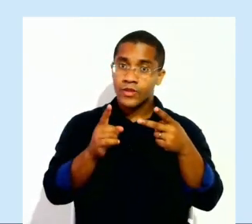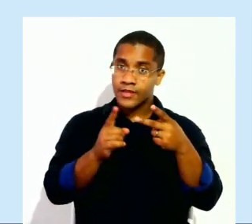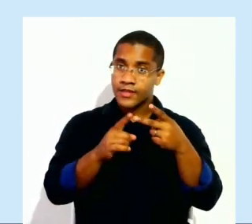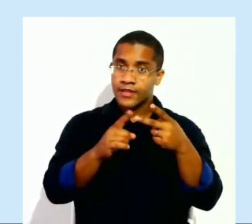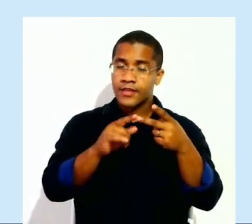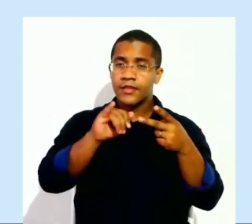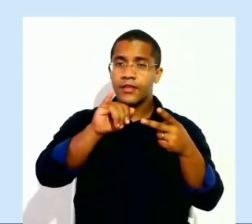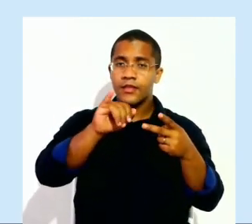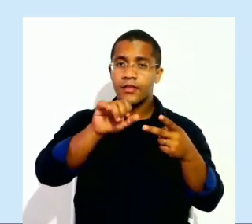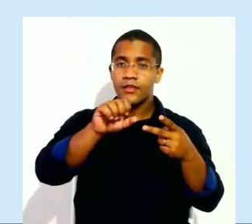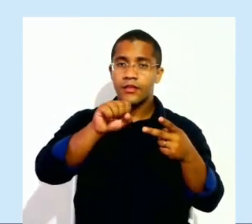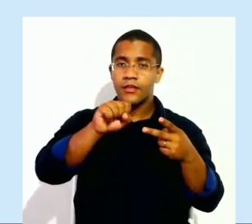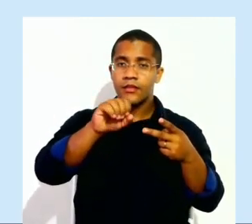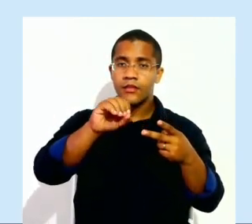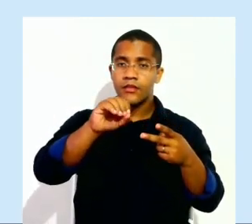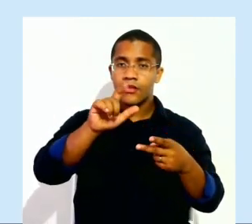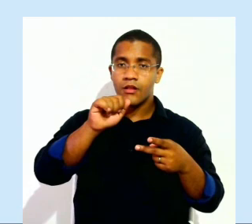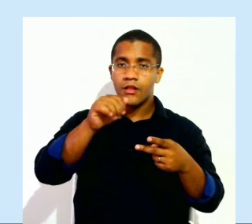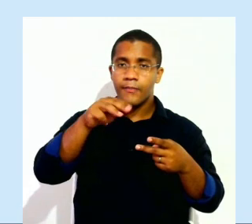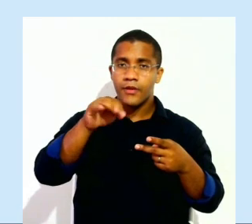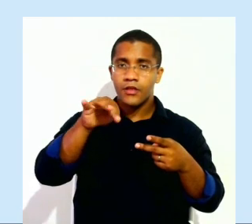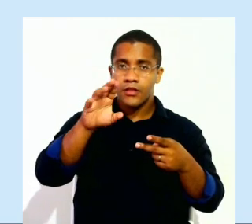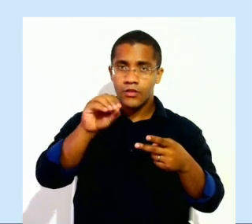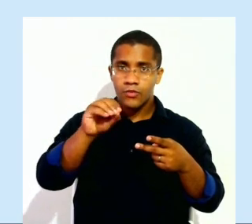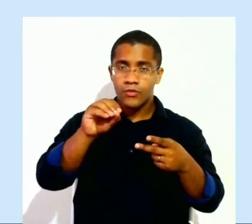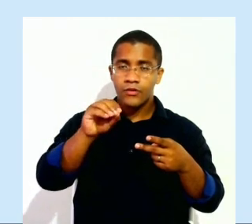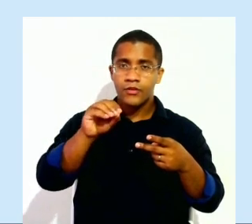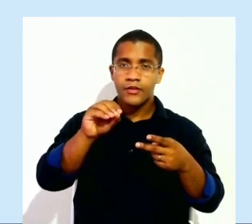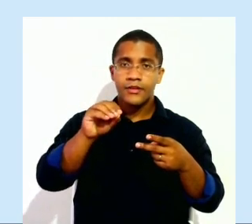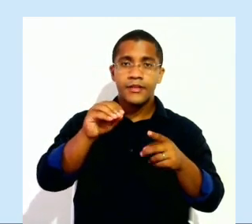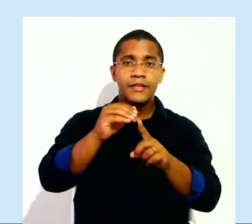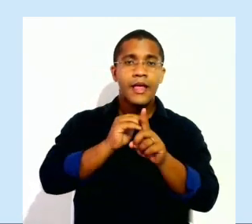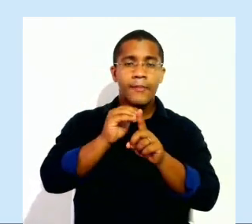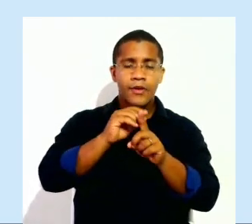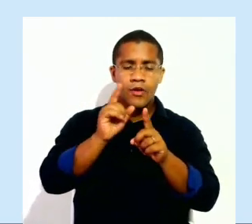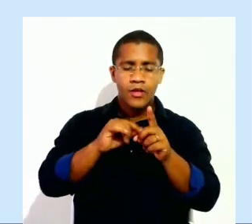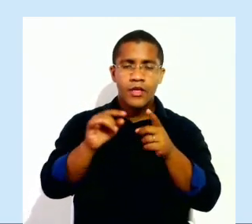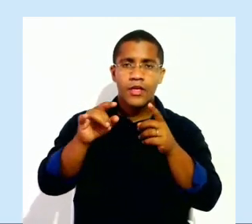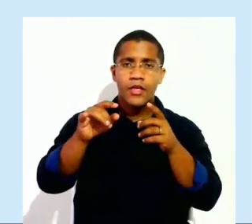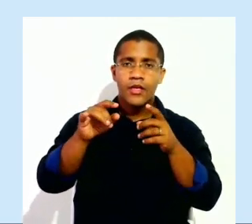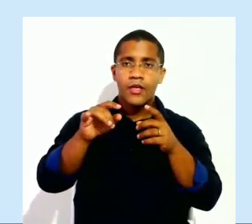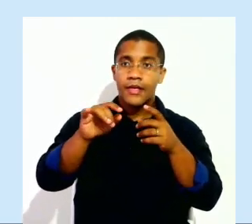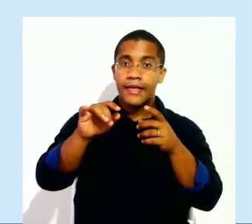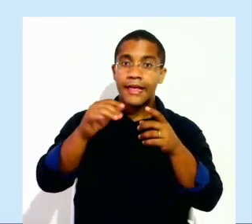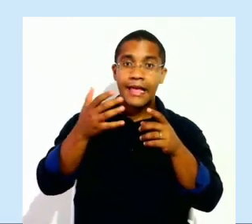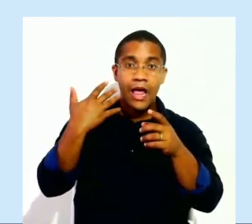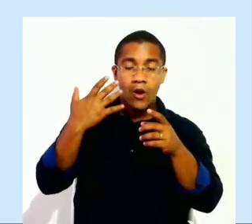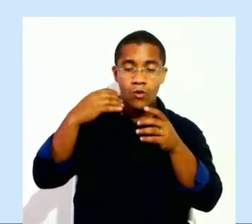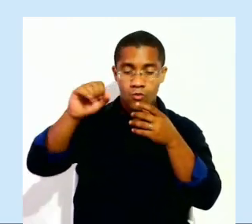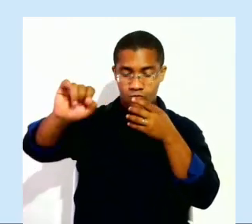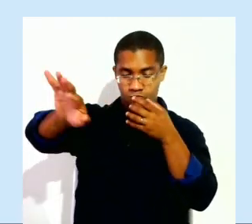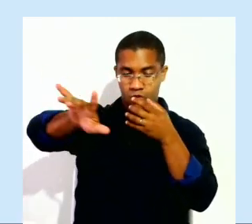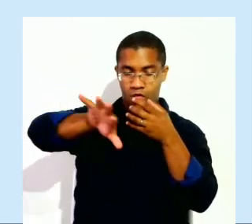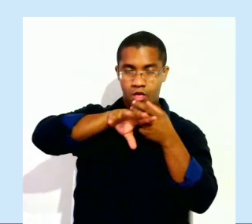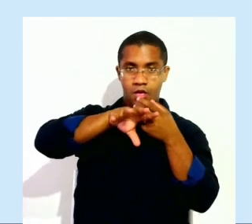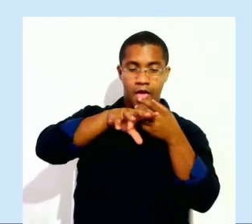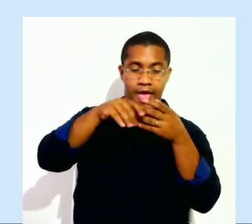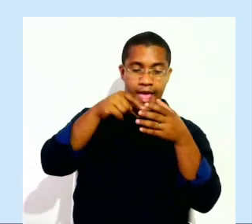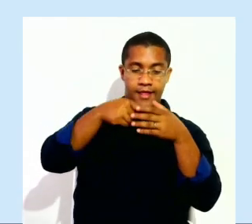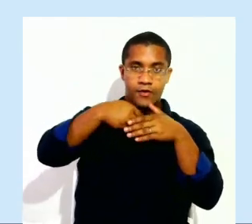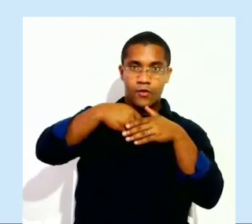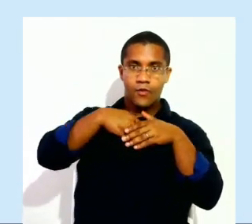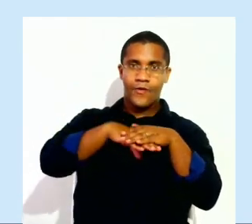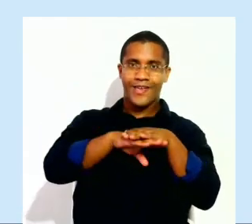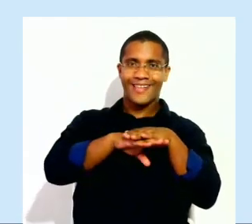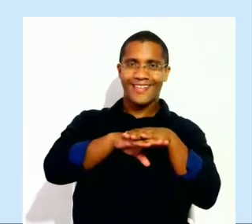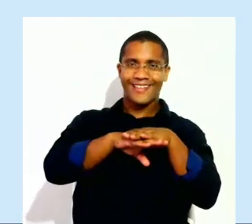térmico. O que é que você pensa sobre essa questão do isolamento térmico? É você, na realidade, isolar aquele calor que está